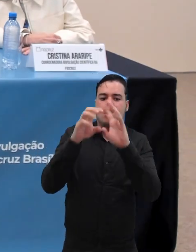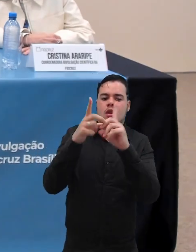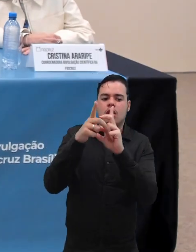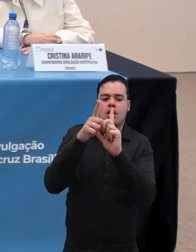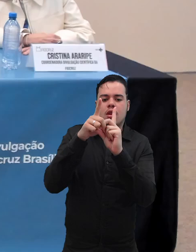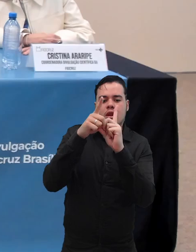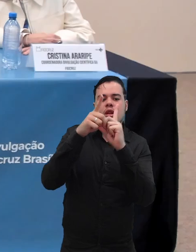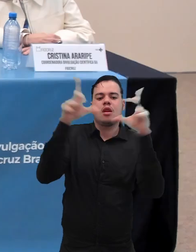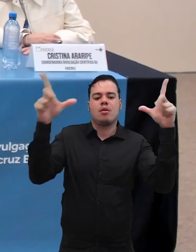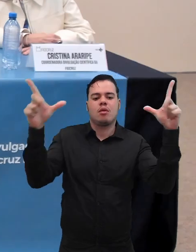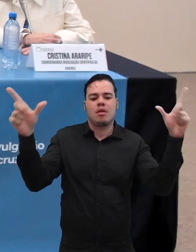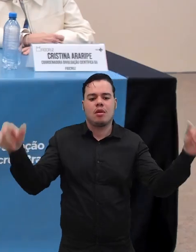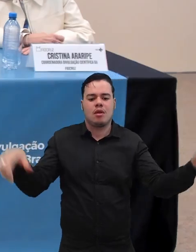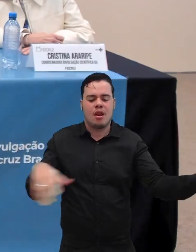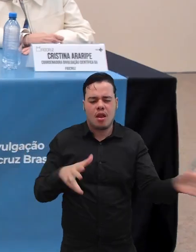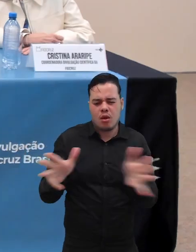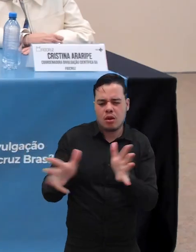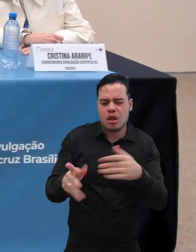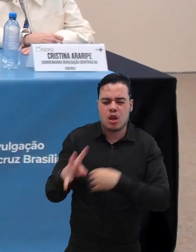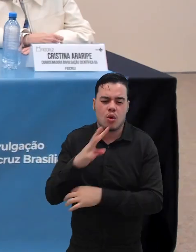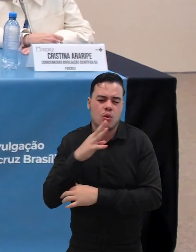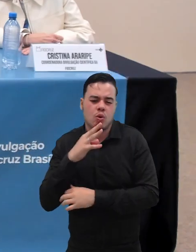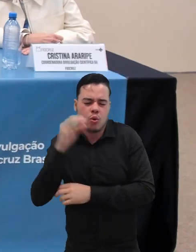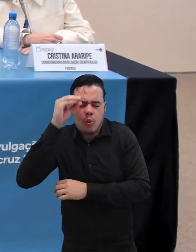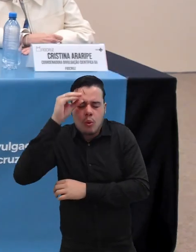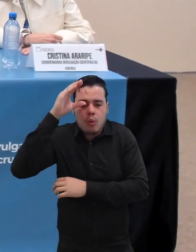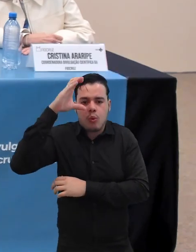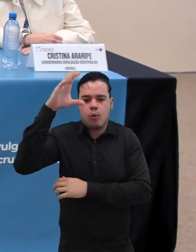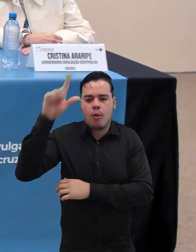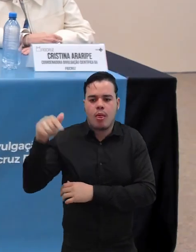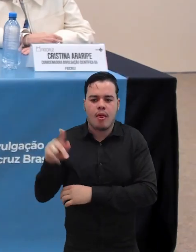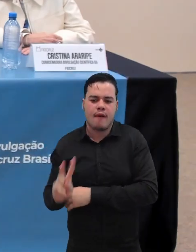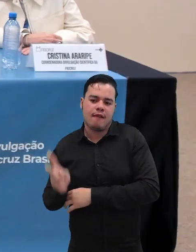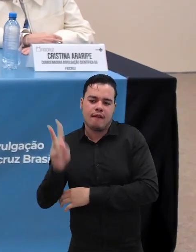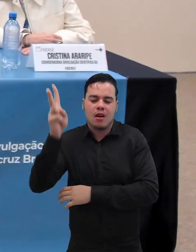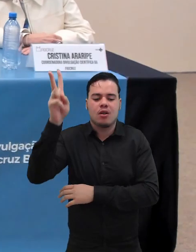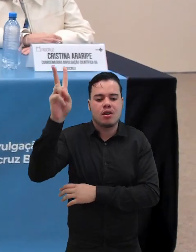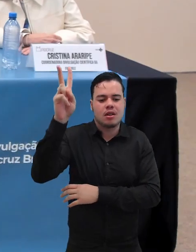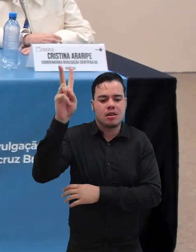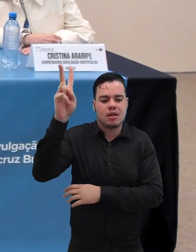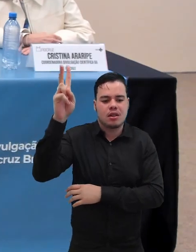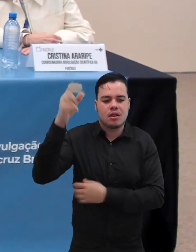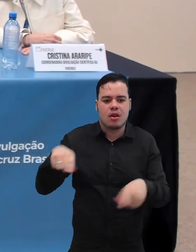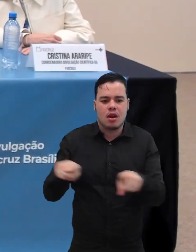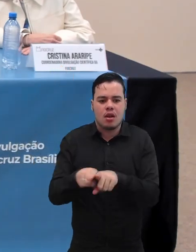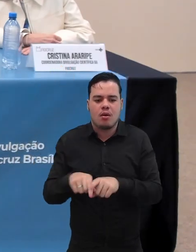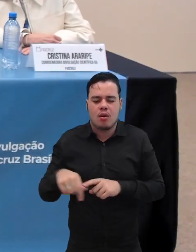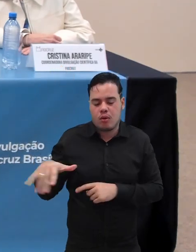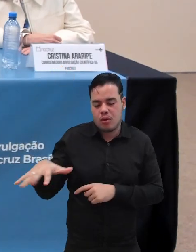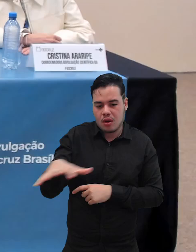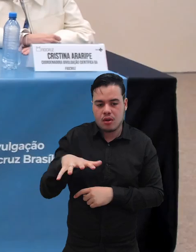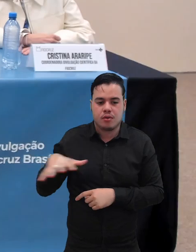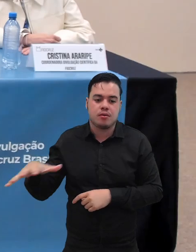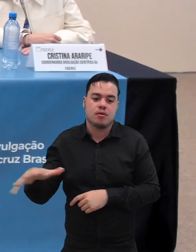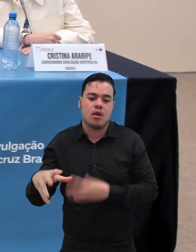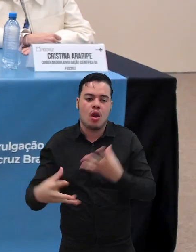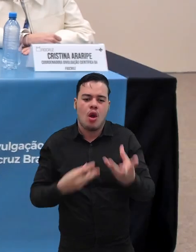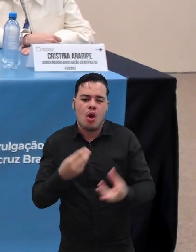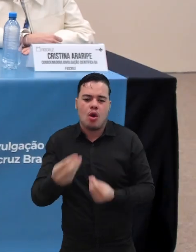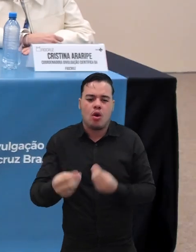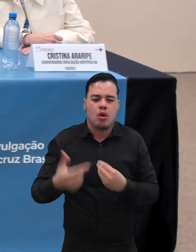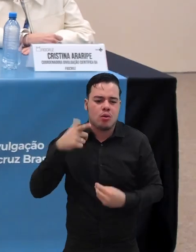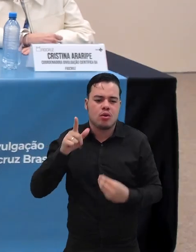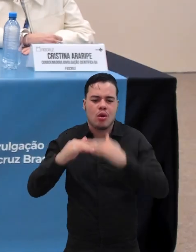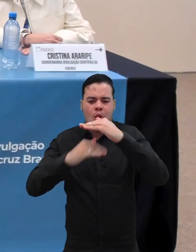ao conhecimento, de valorização, né, daquilo que a gente pode fazer no território e de como é que a gente